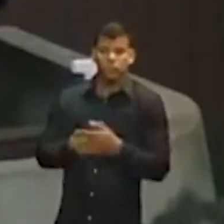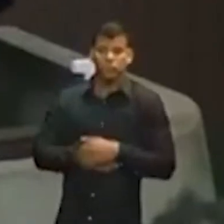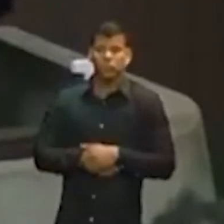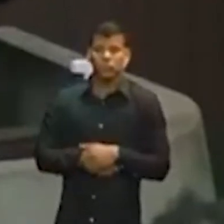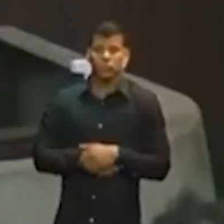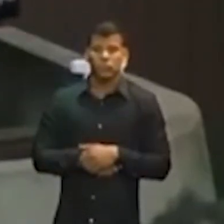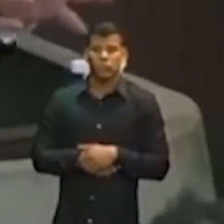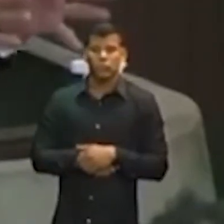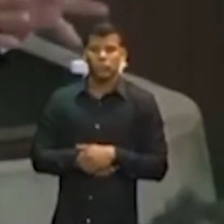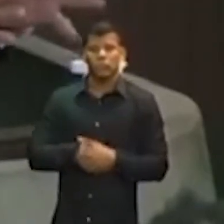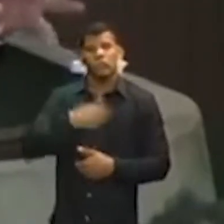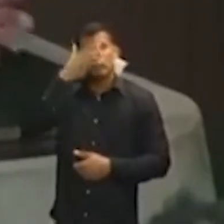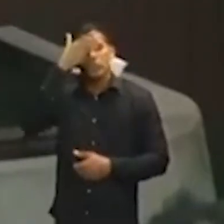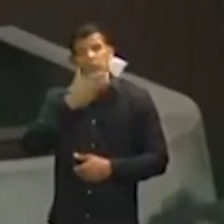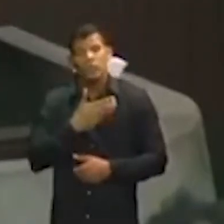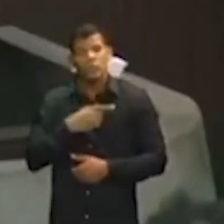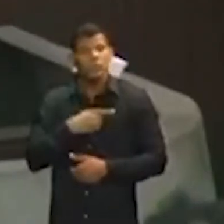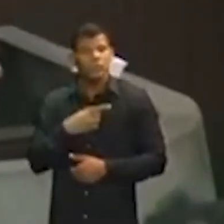tudo